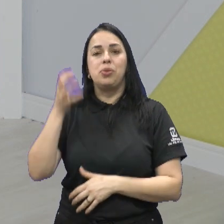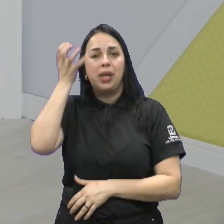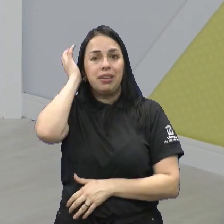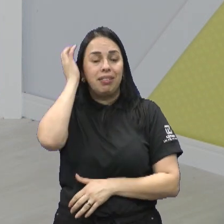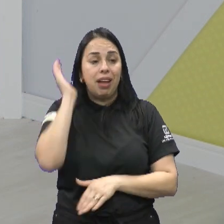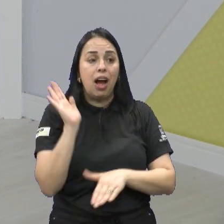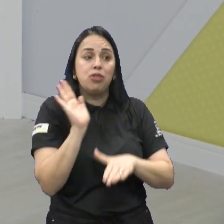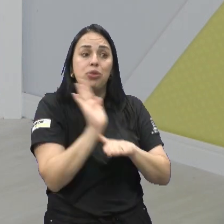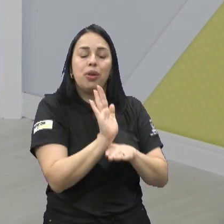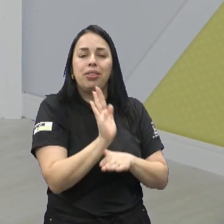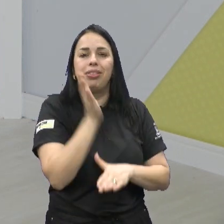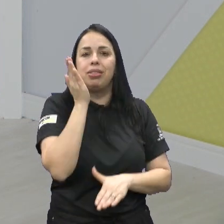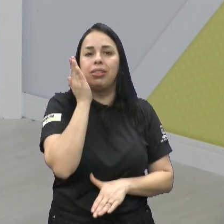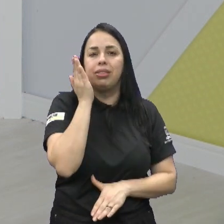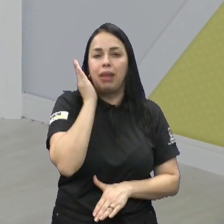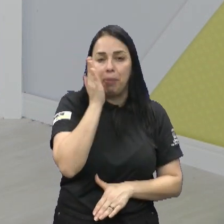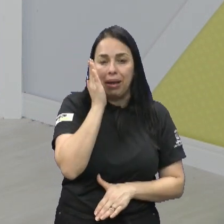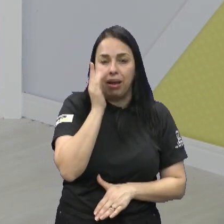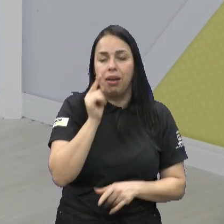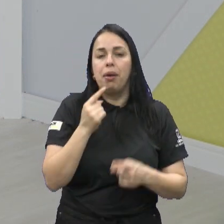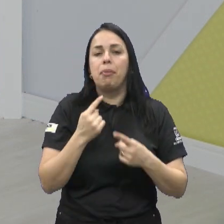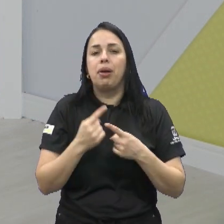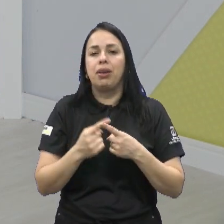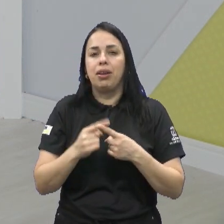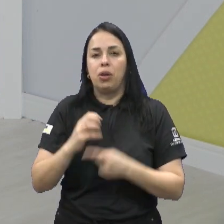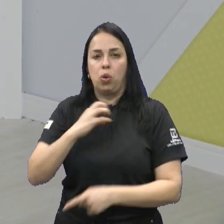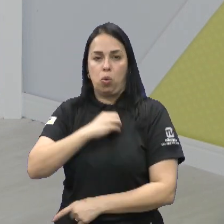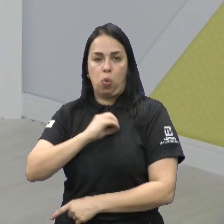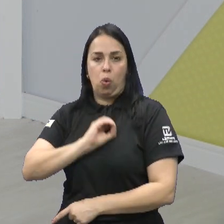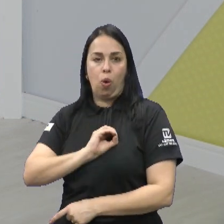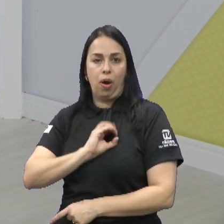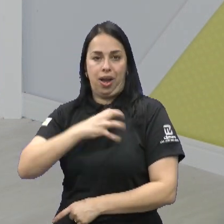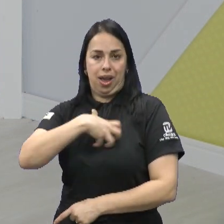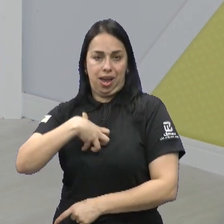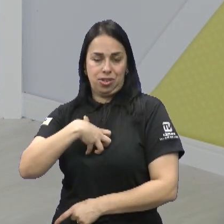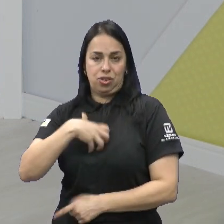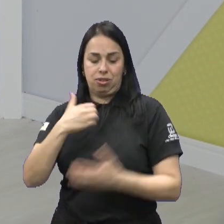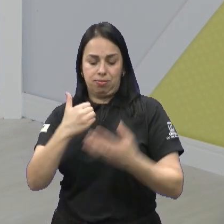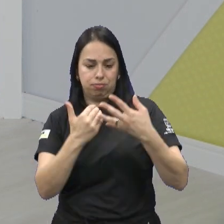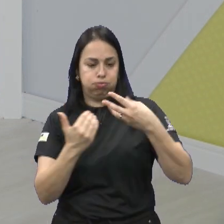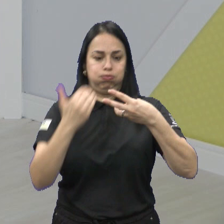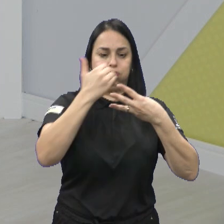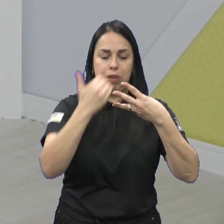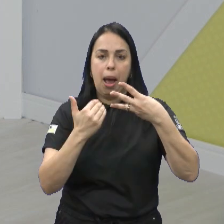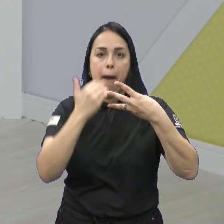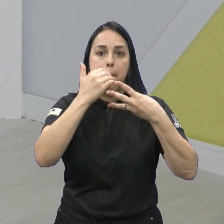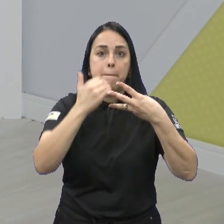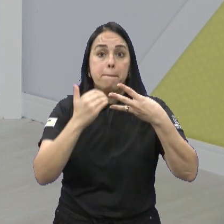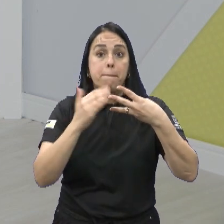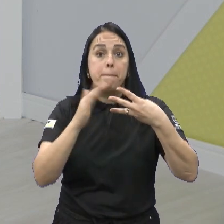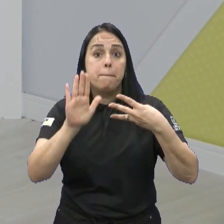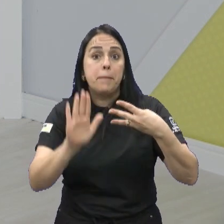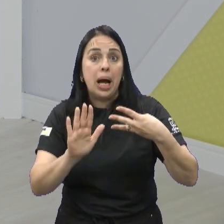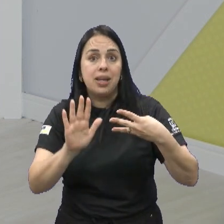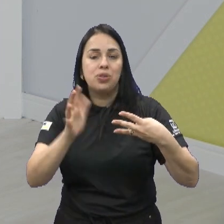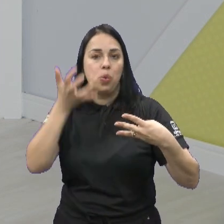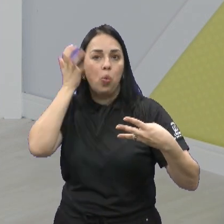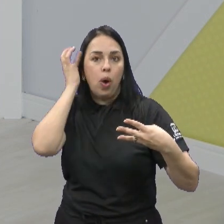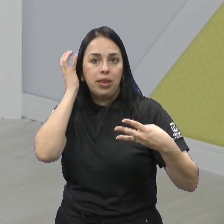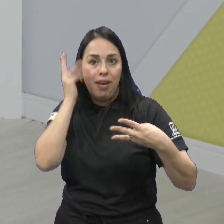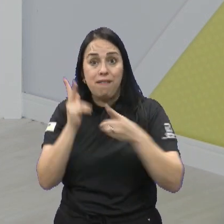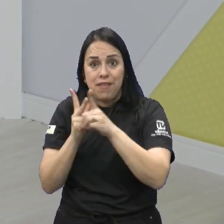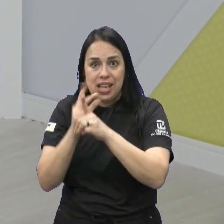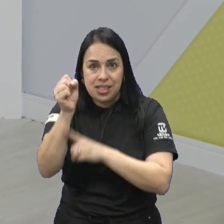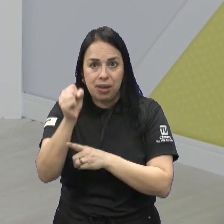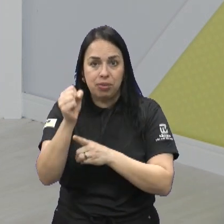se o Oeste vencesse o Santo André, o Oeste roubaria a terceira posição do Taubaté. Como o Santo André venceu o Oeste, foi o Santo